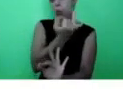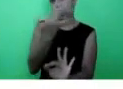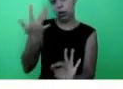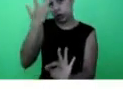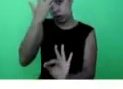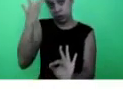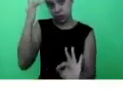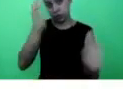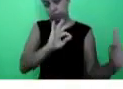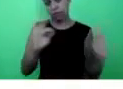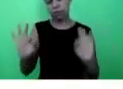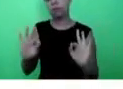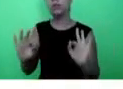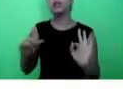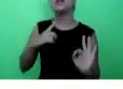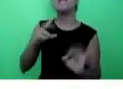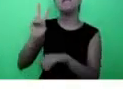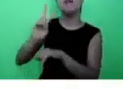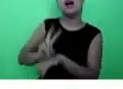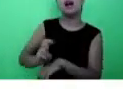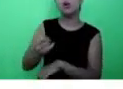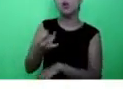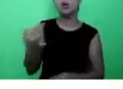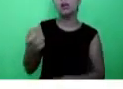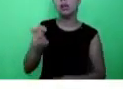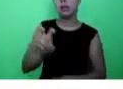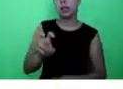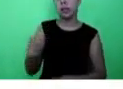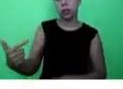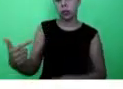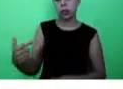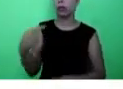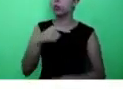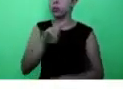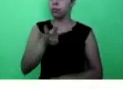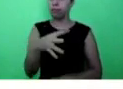Para o total de 52 vagas.